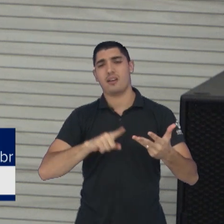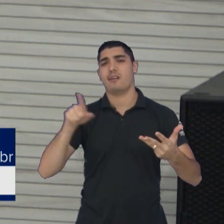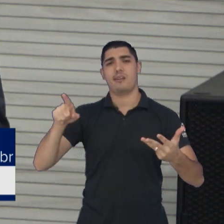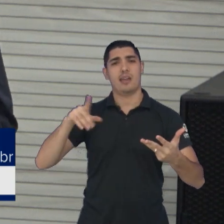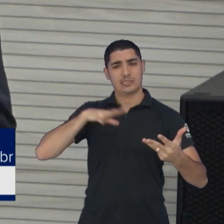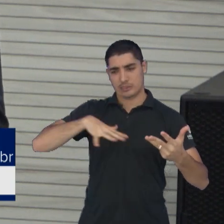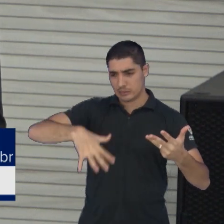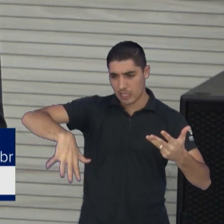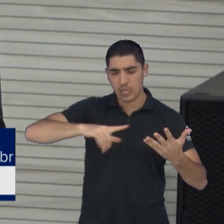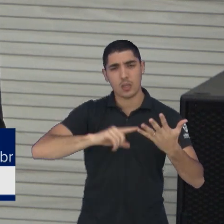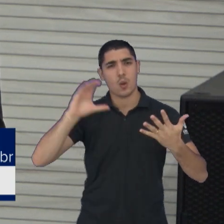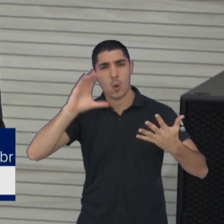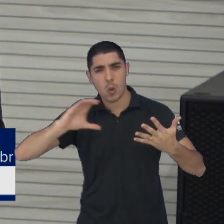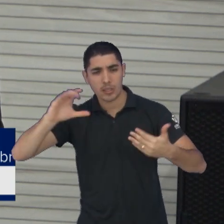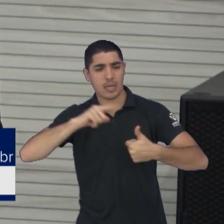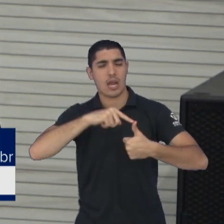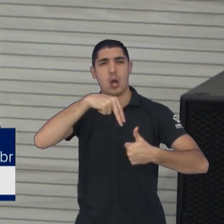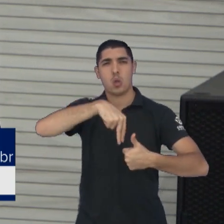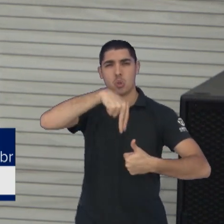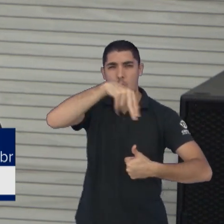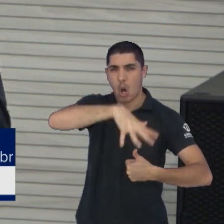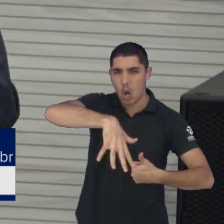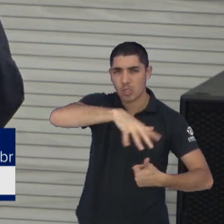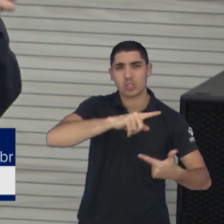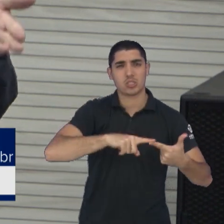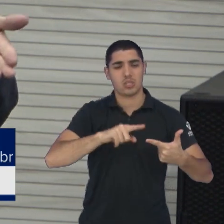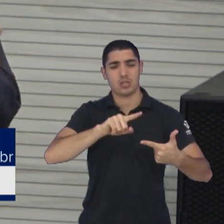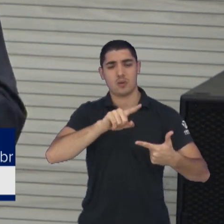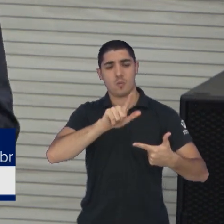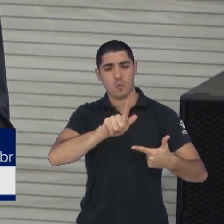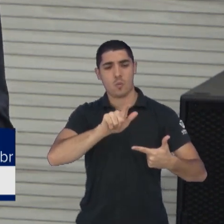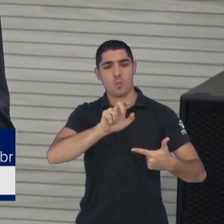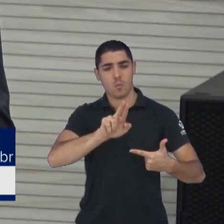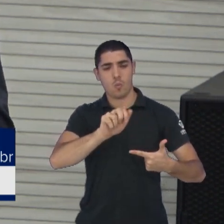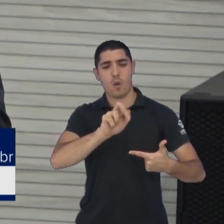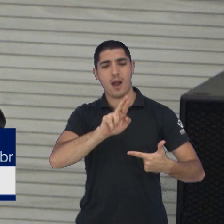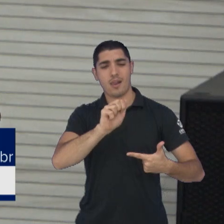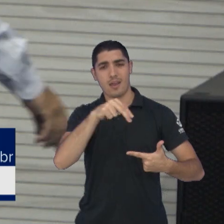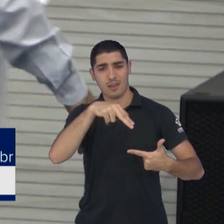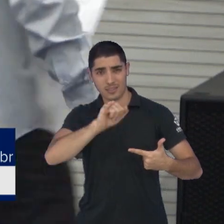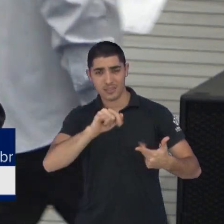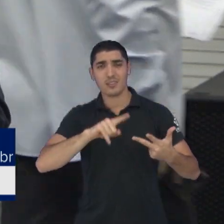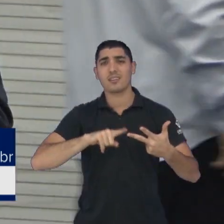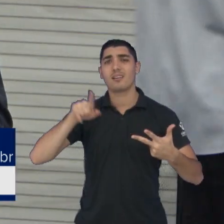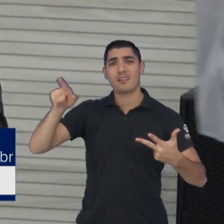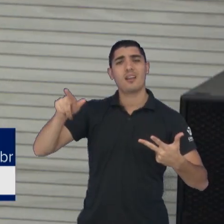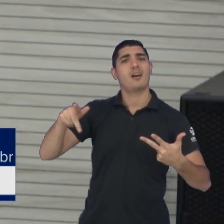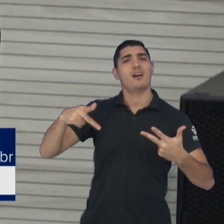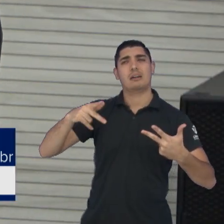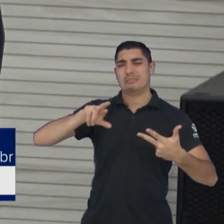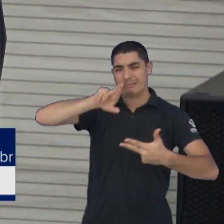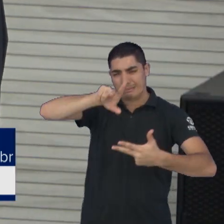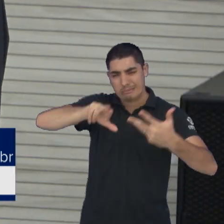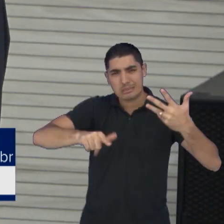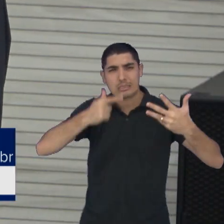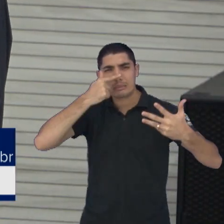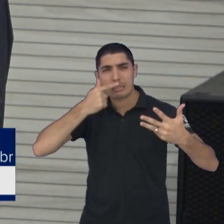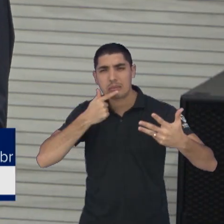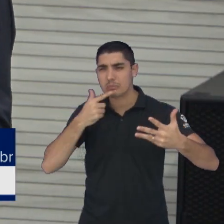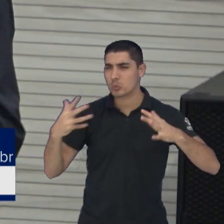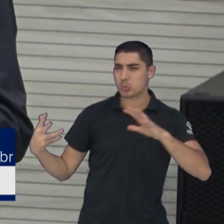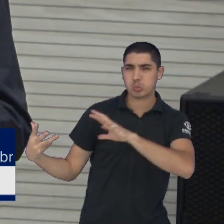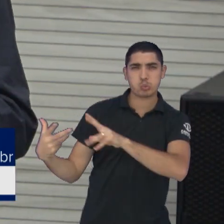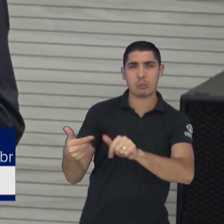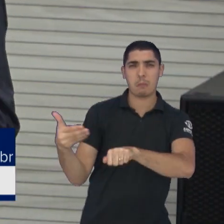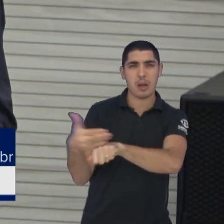Norte, muita gente, Vila Guarani, Zona Leste, Mercado, região do Galo Branco, muita gente aqui na Câmara,